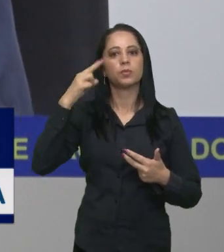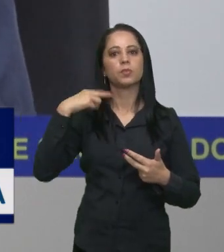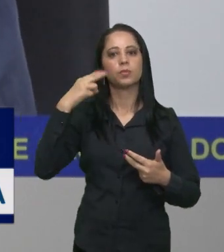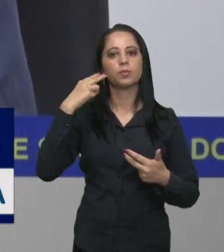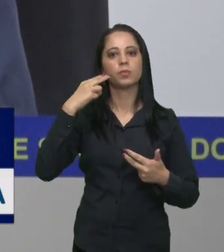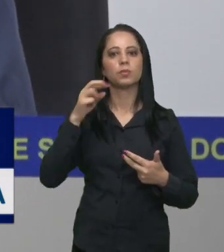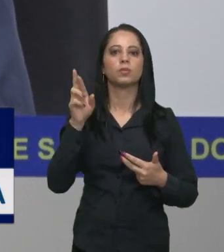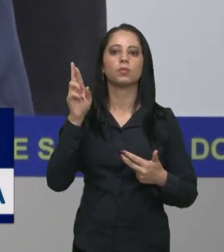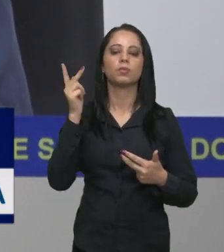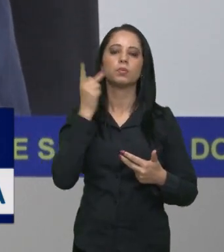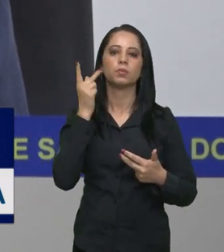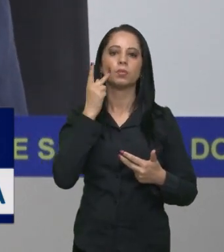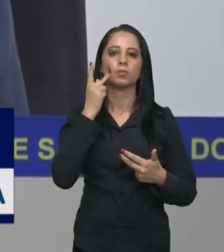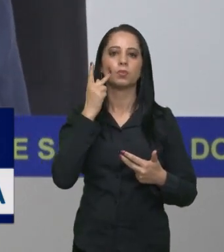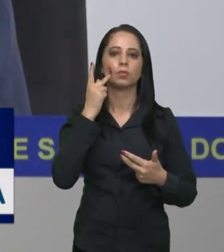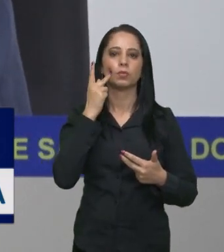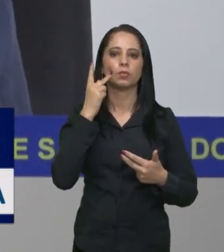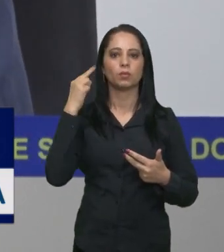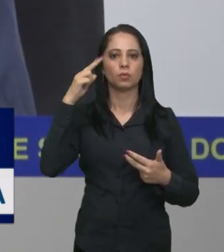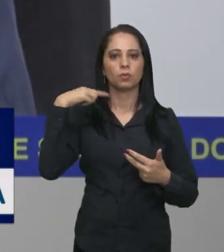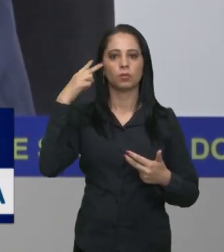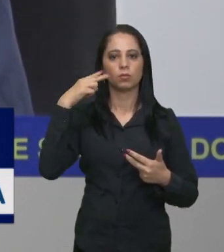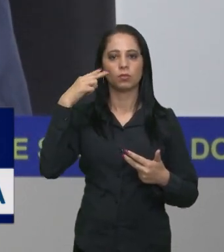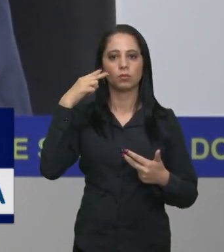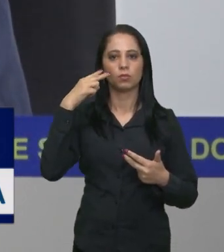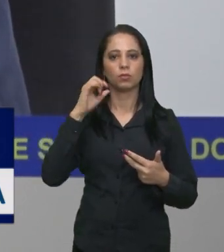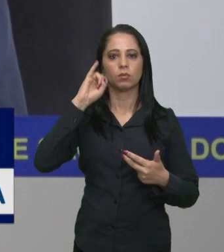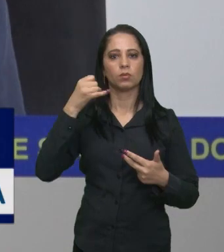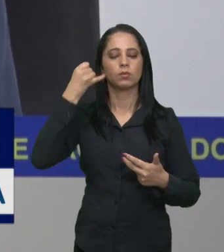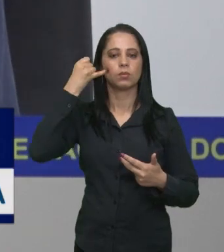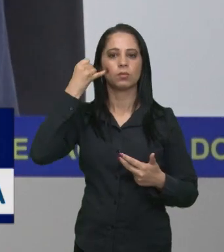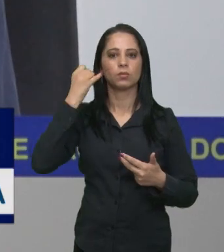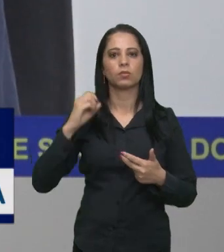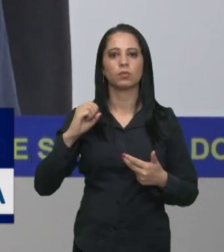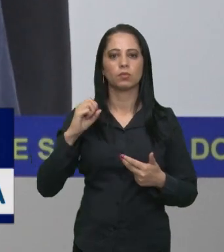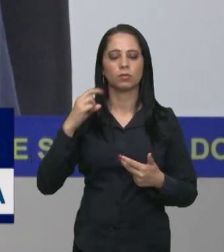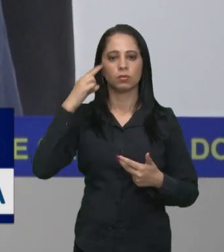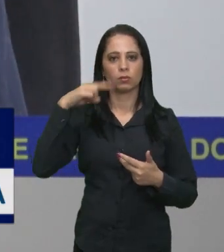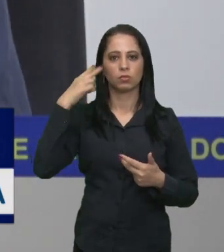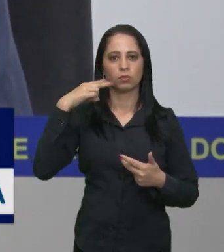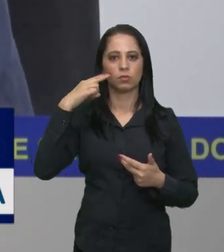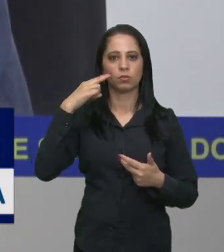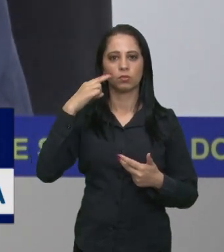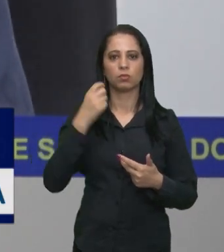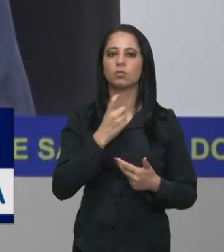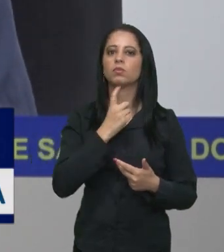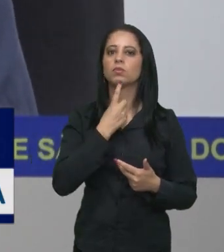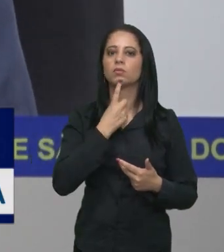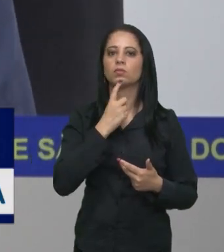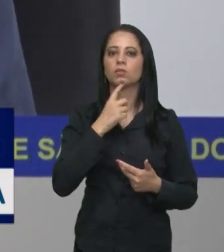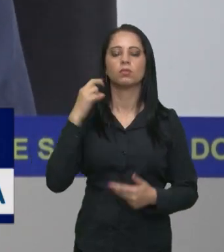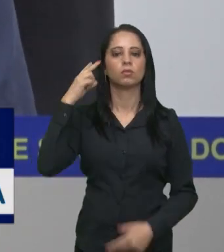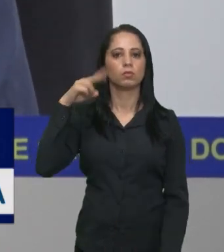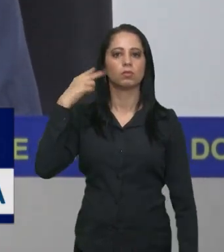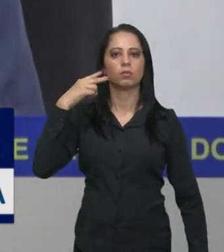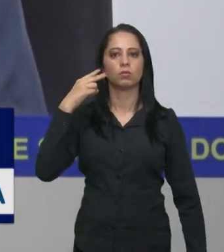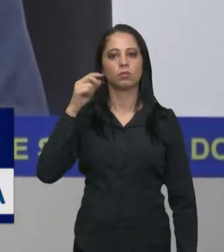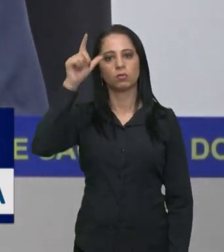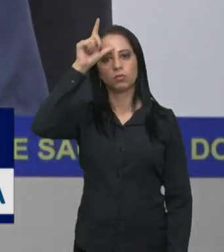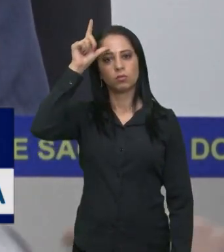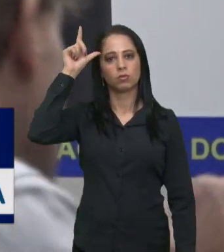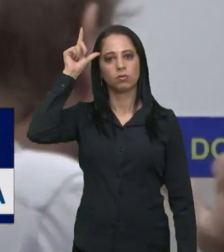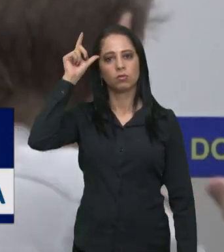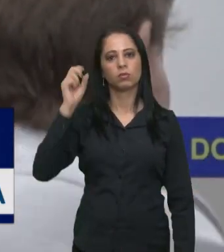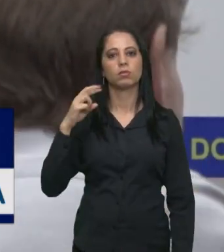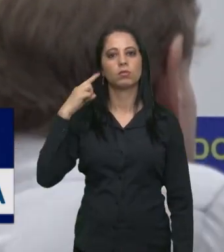vereador Rafael Pascucci, vereadora Juliana Fraga, vereador Juvenil Silvério, vereador Lino